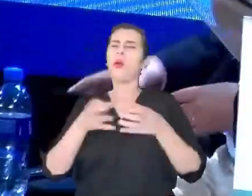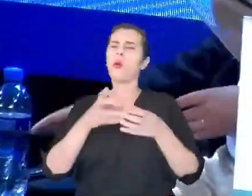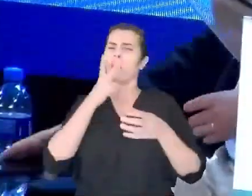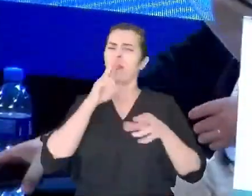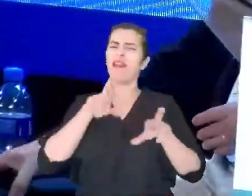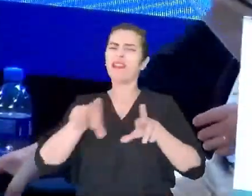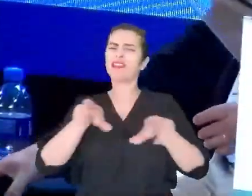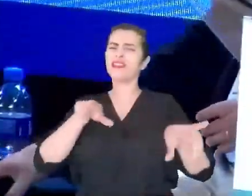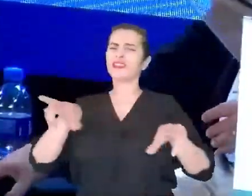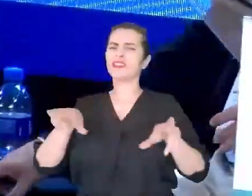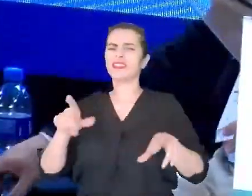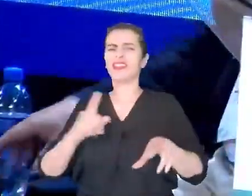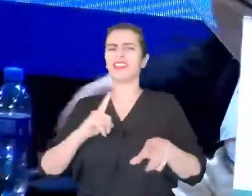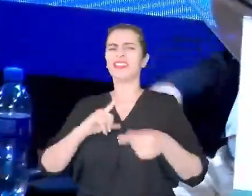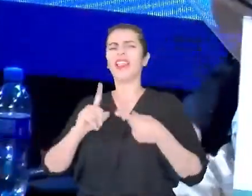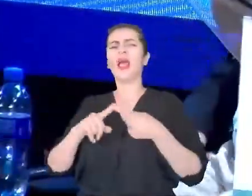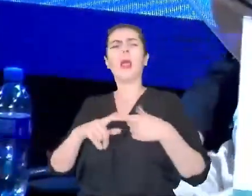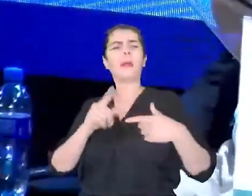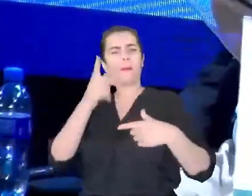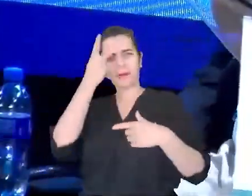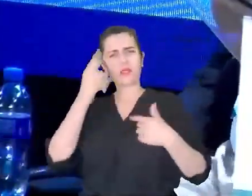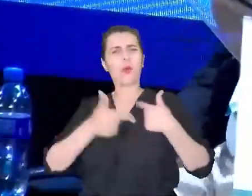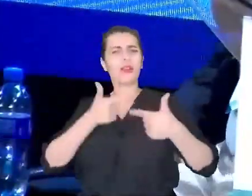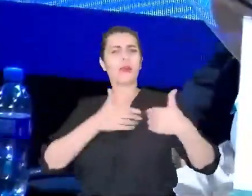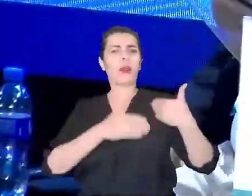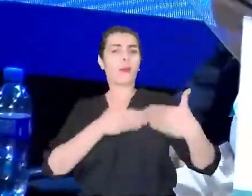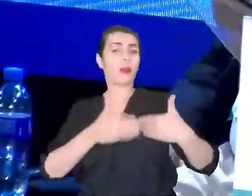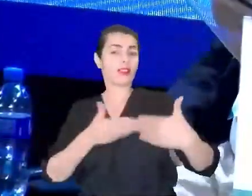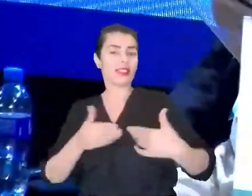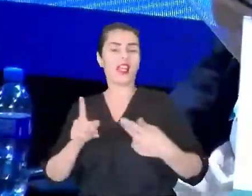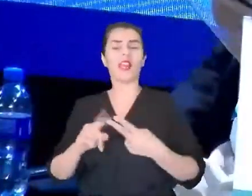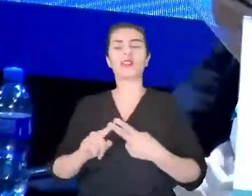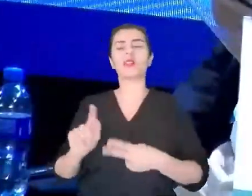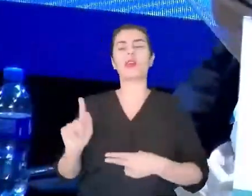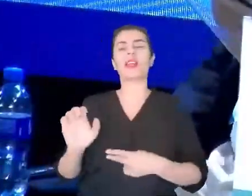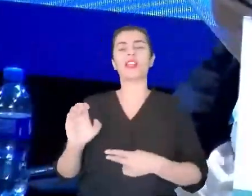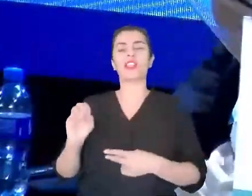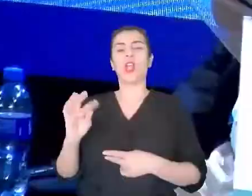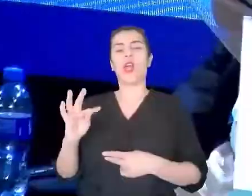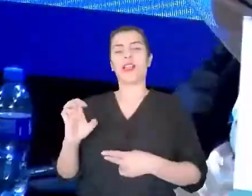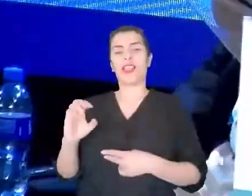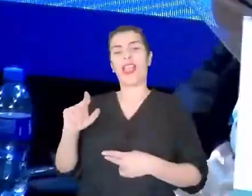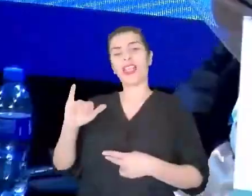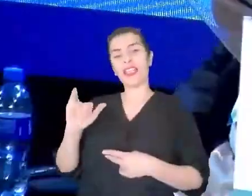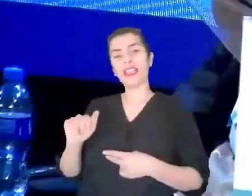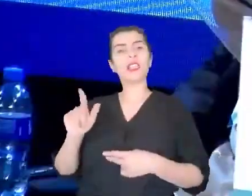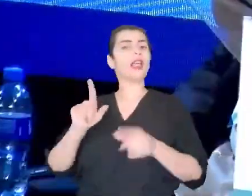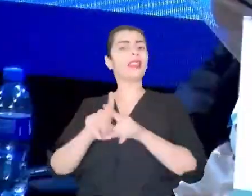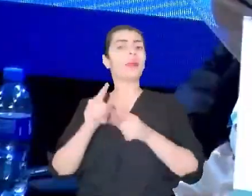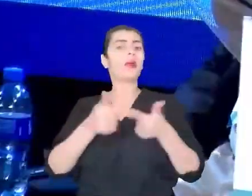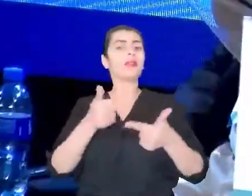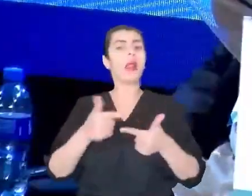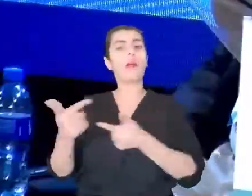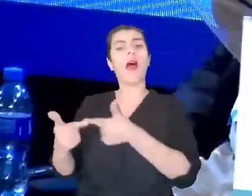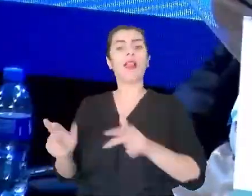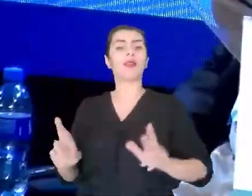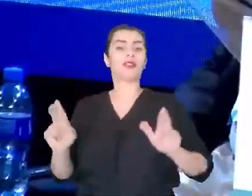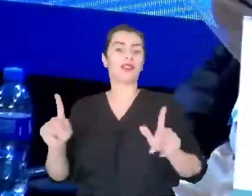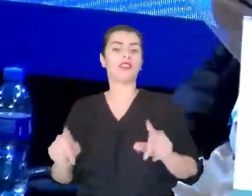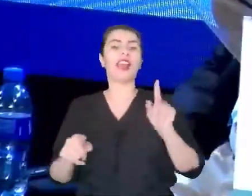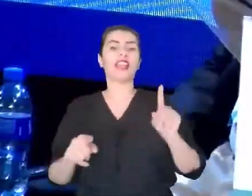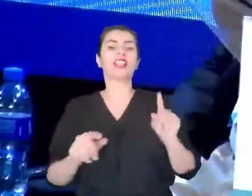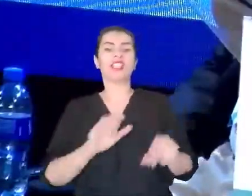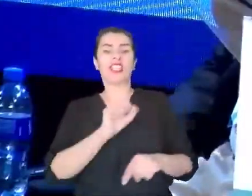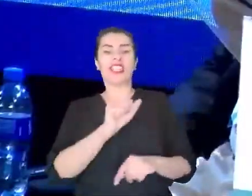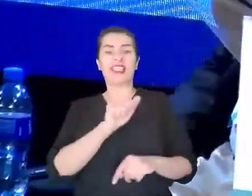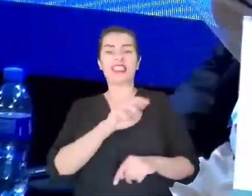de processo e junto com geotecnia e com operações tão diferentes, a Samarco com um rejeito mais arenoso, a Vale